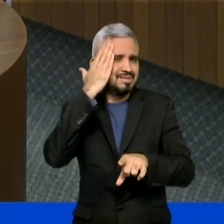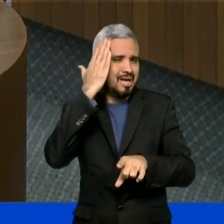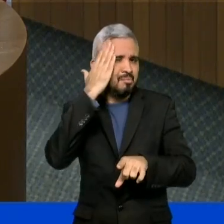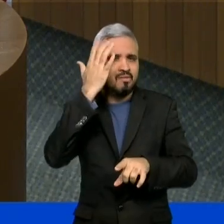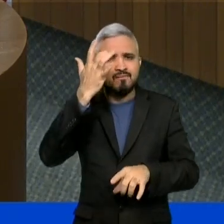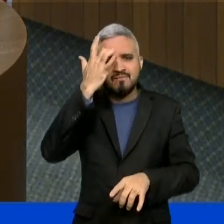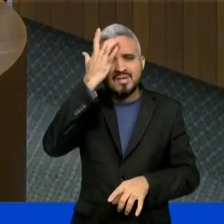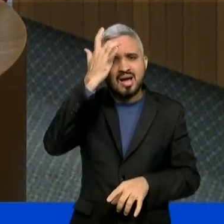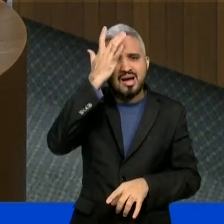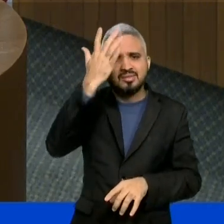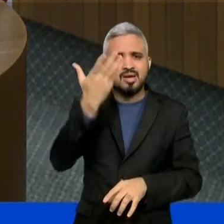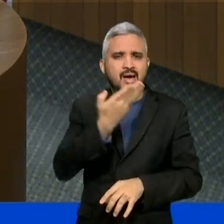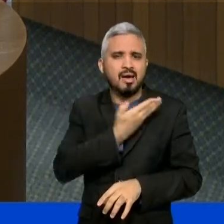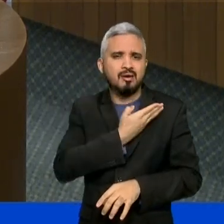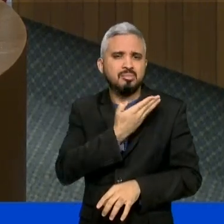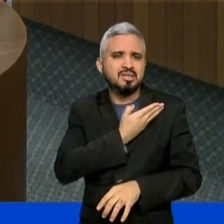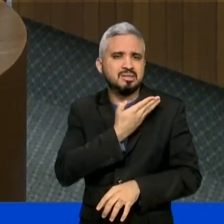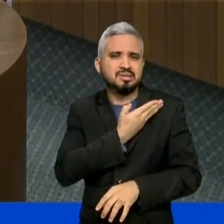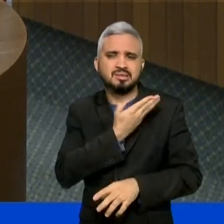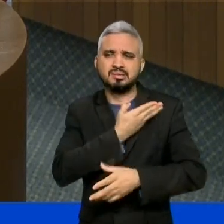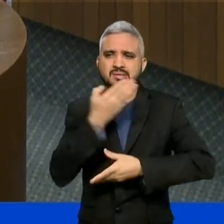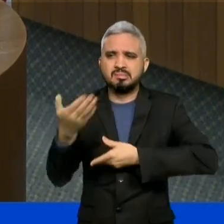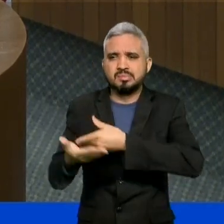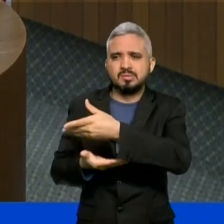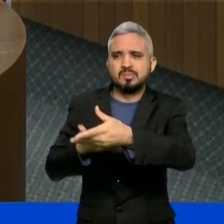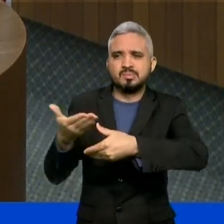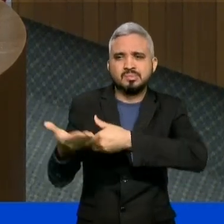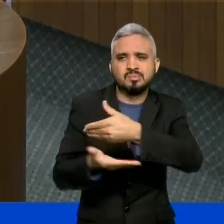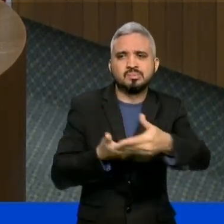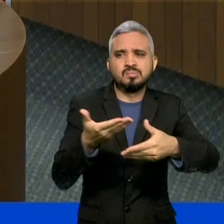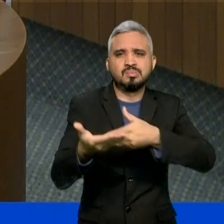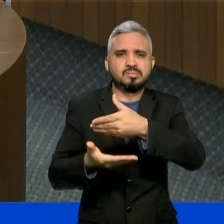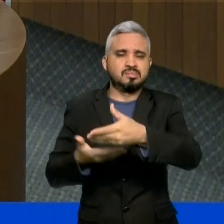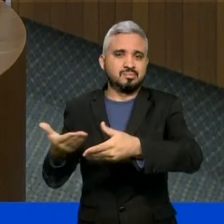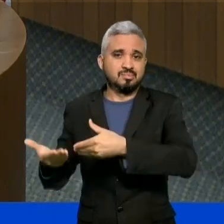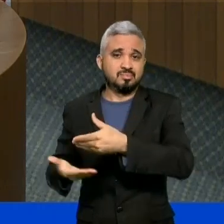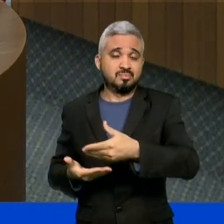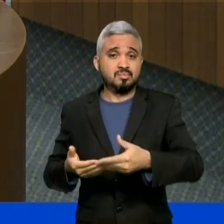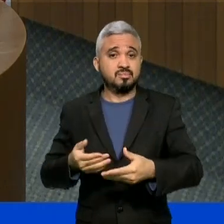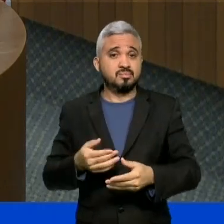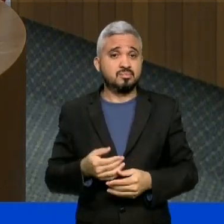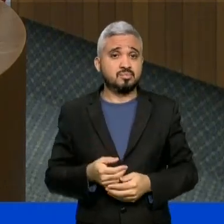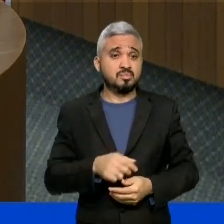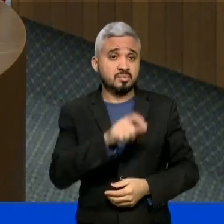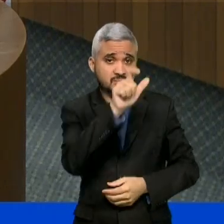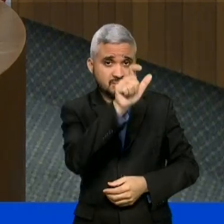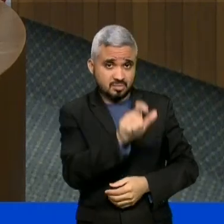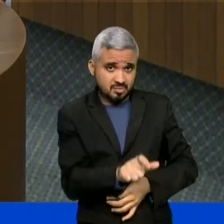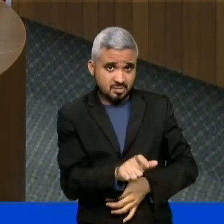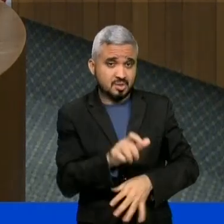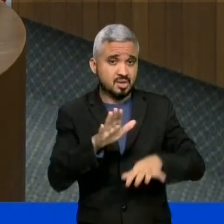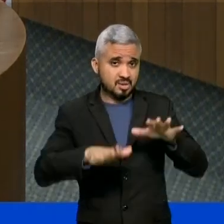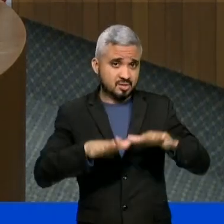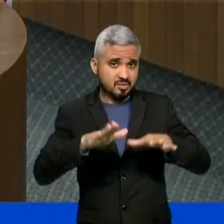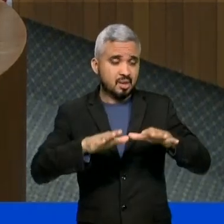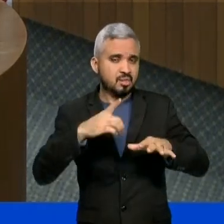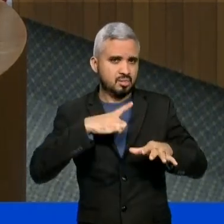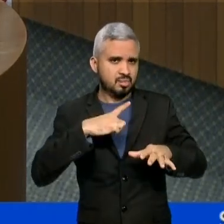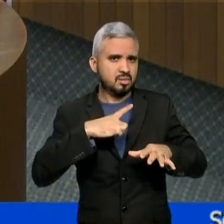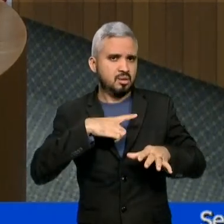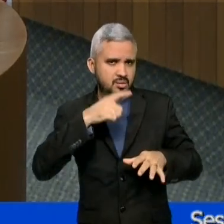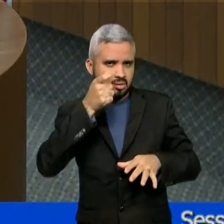papel e uma posição de muita responsabilidade, sempre colocando, por mais interesse que tenhamos político, mas o Aparício sempre foi